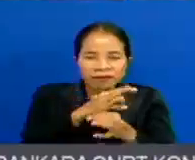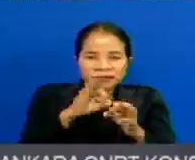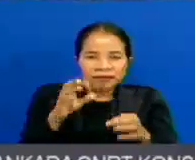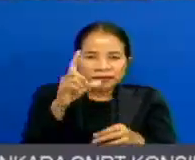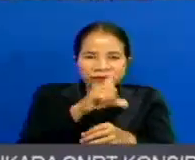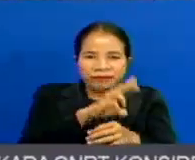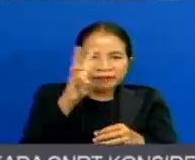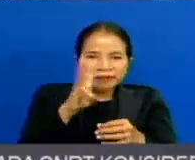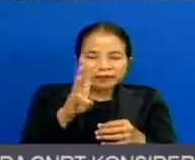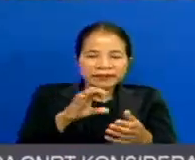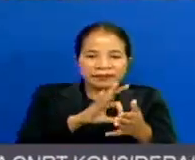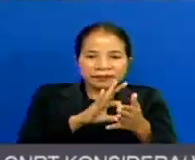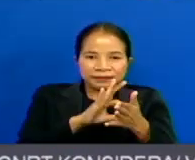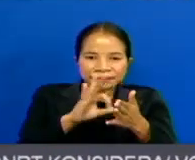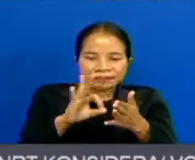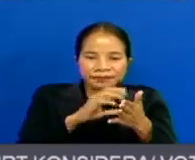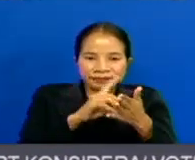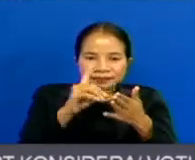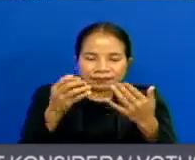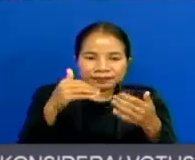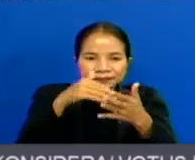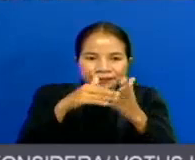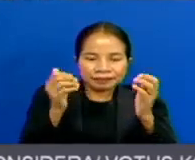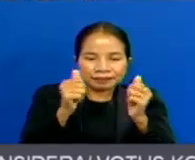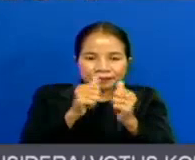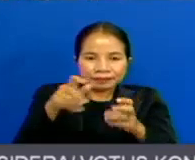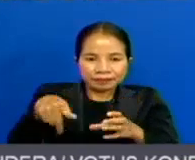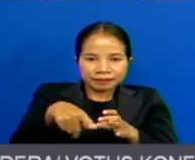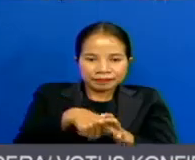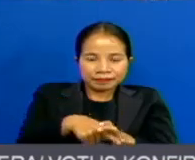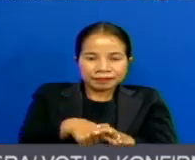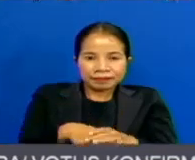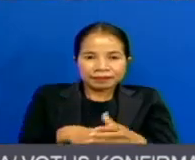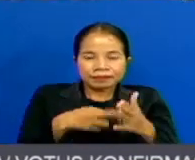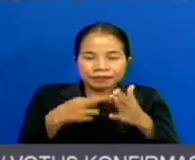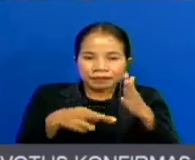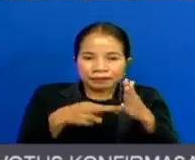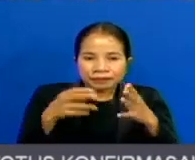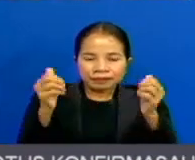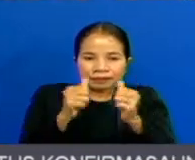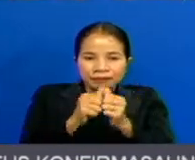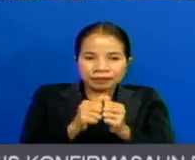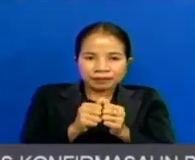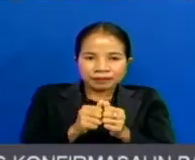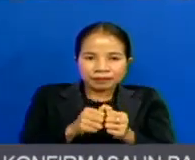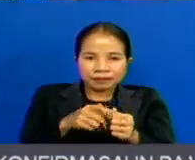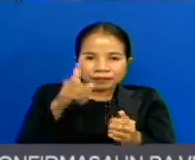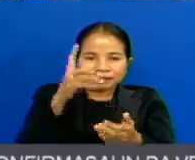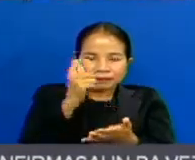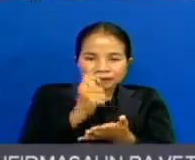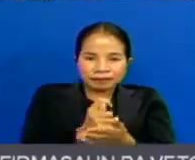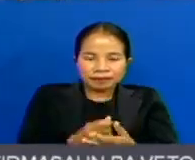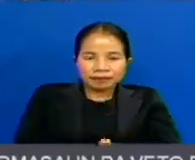iha quarta-feira semana ne, no total estudante nebe participa iha orientação ne, hamutuk rihun ida